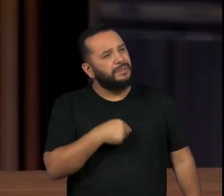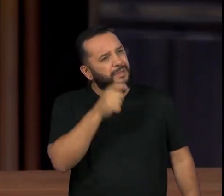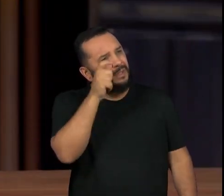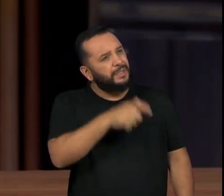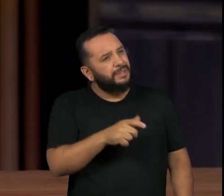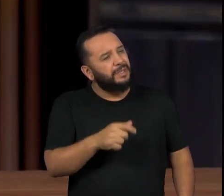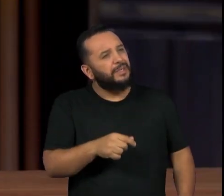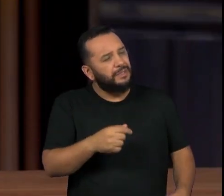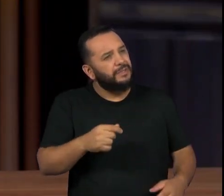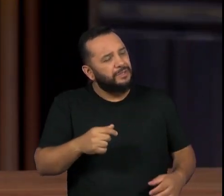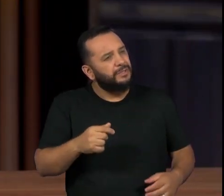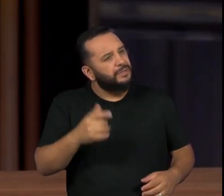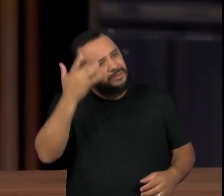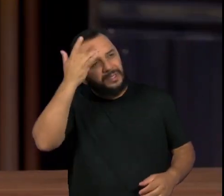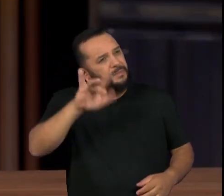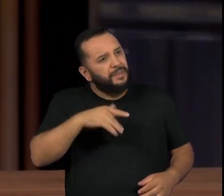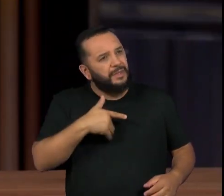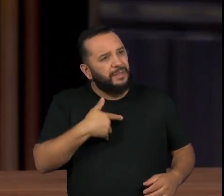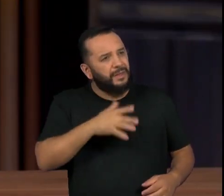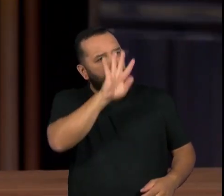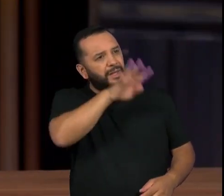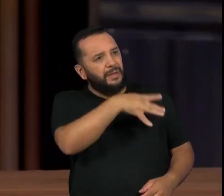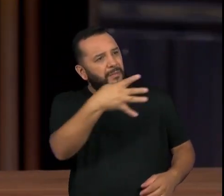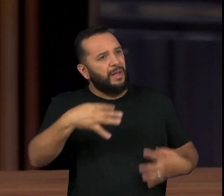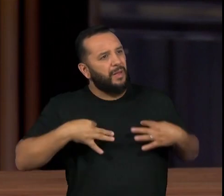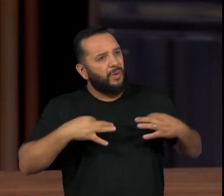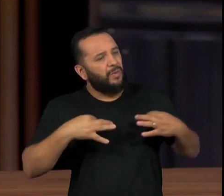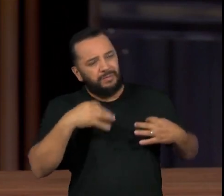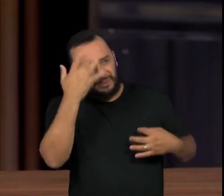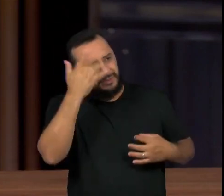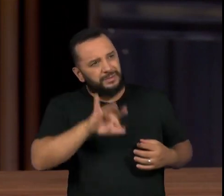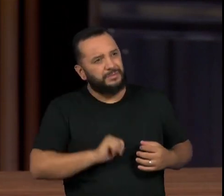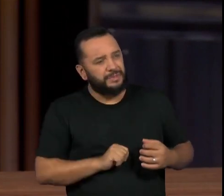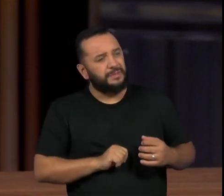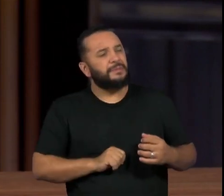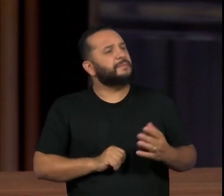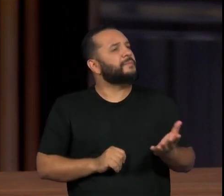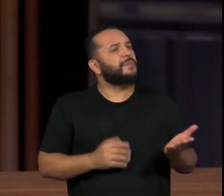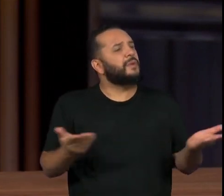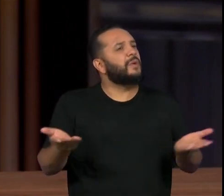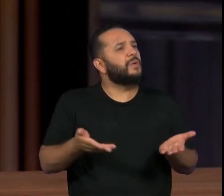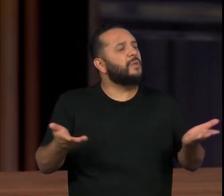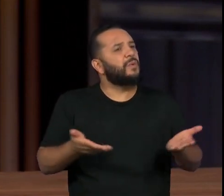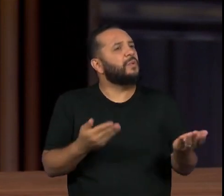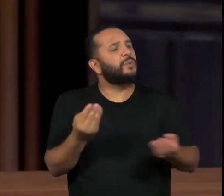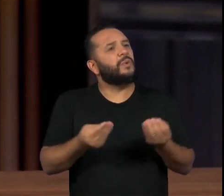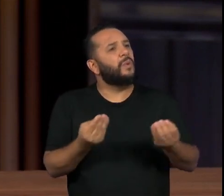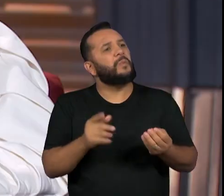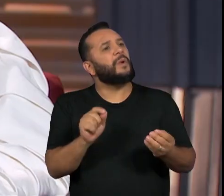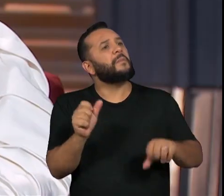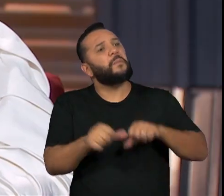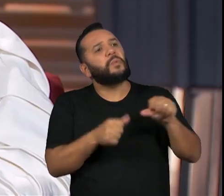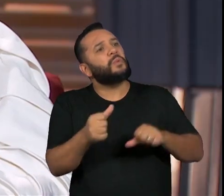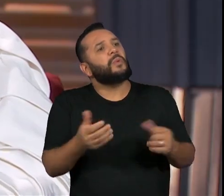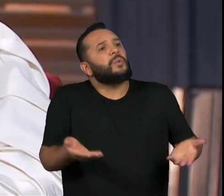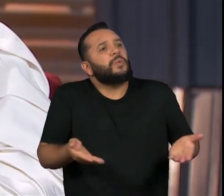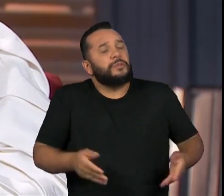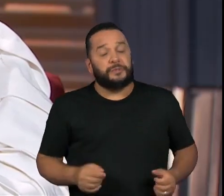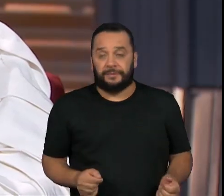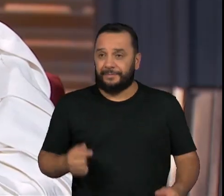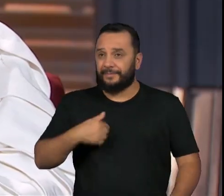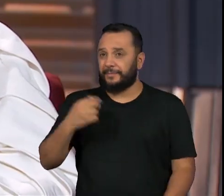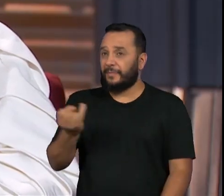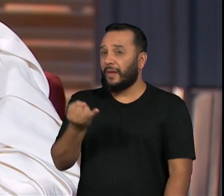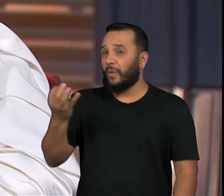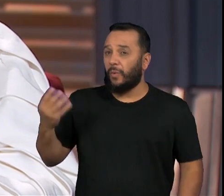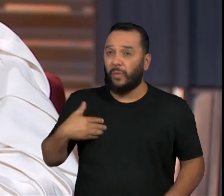do tamanho né, da roupa ser visto assim. E em que momento que nós estamos disso hoje? Então, algumas